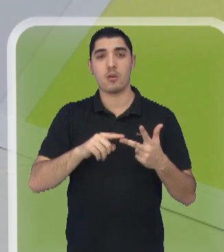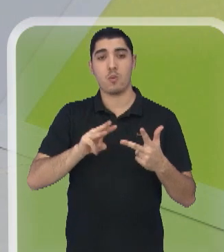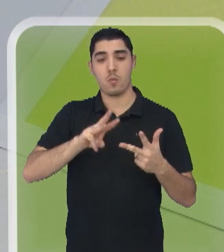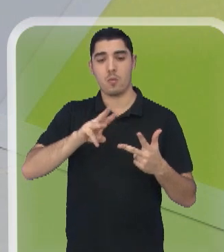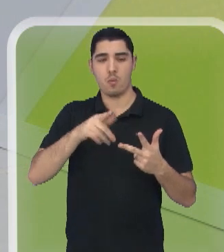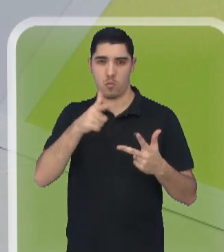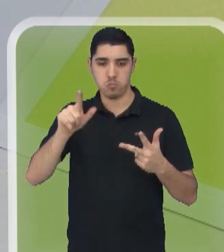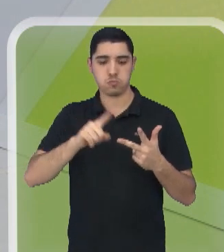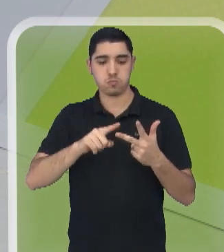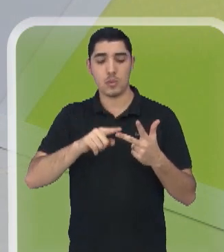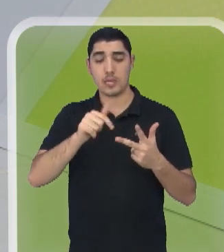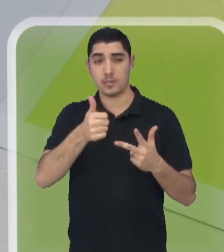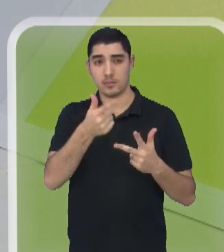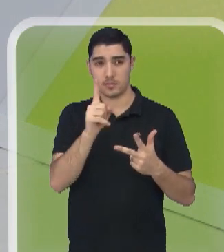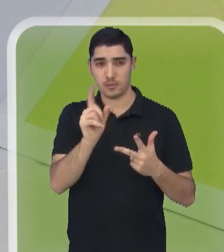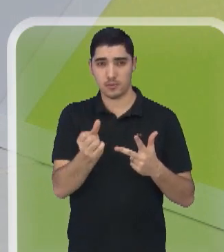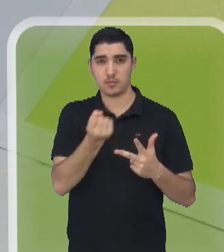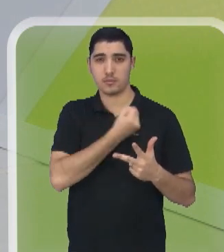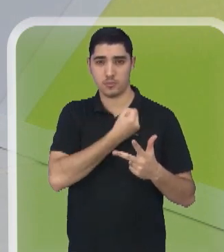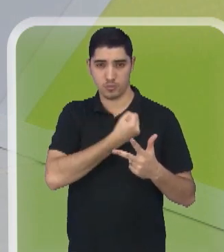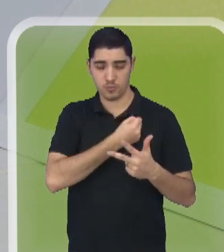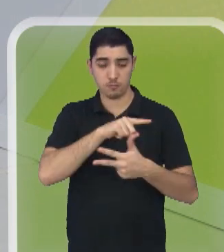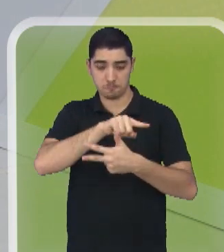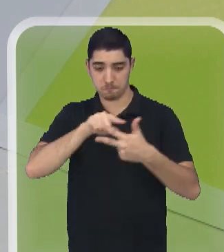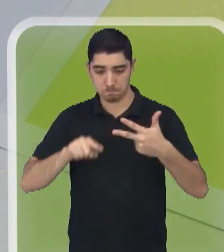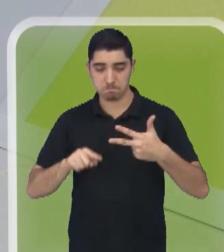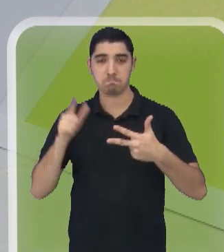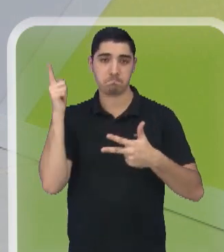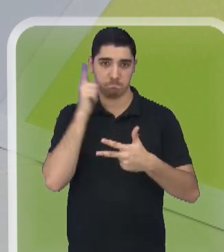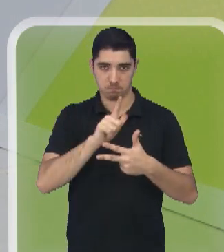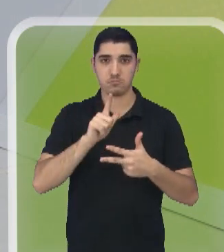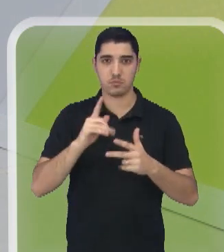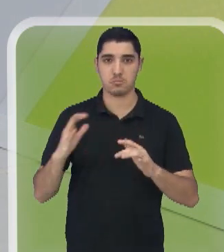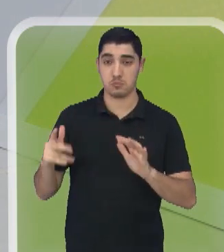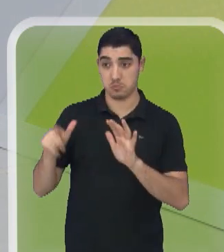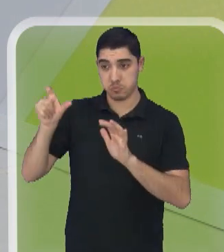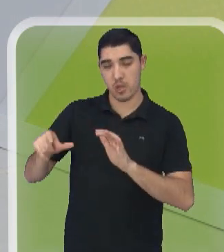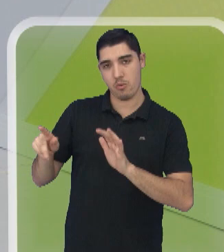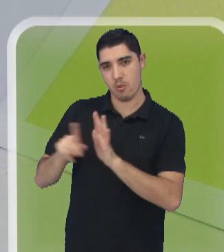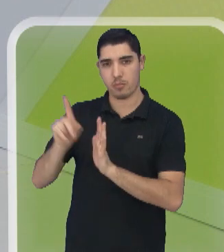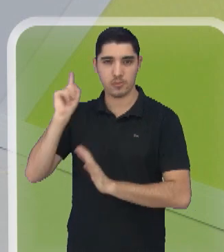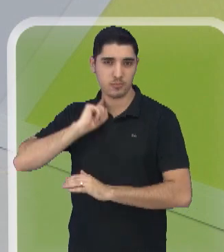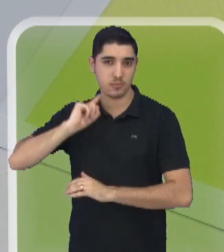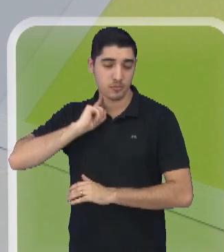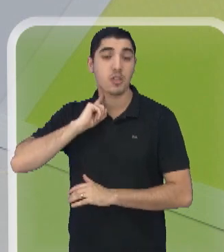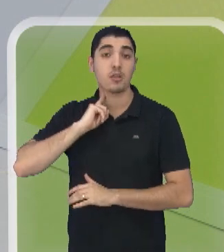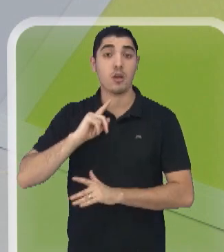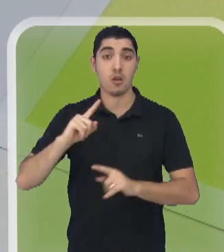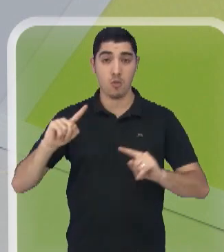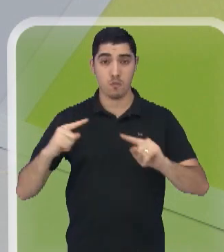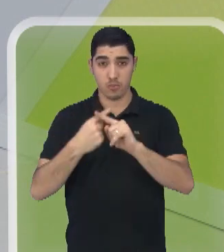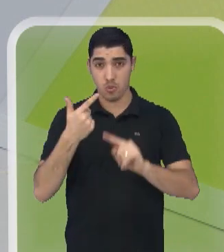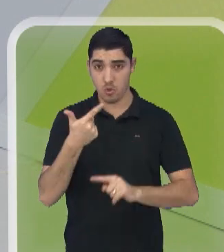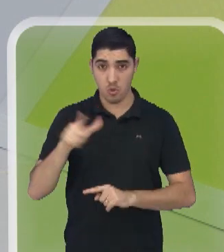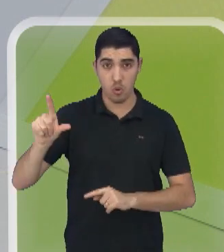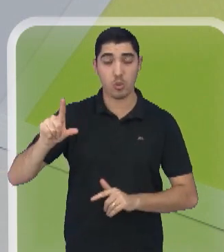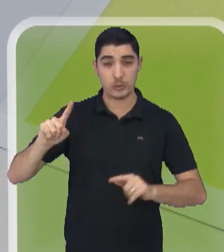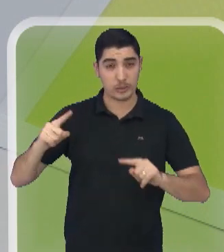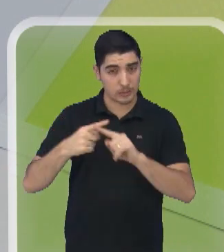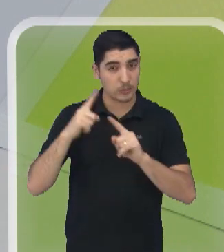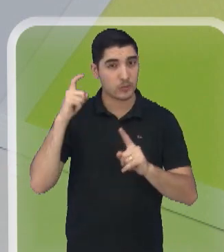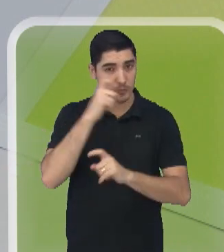8 assistências. A equipe mineira com esses 3 jogadores em destaque para você. Próxima partida do São José, outra